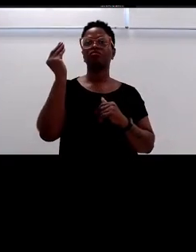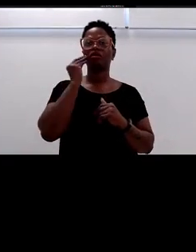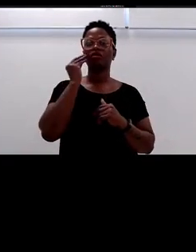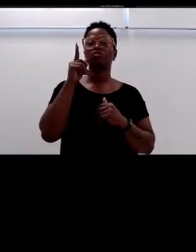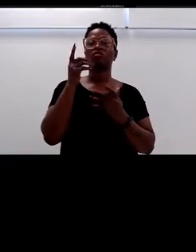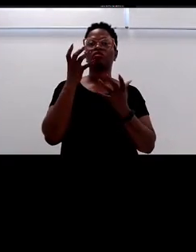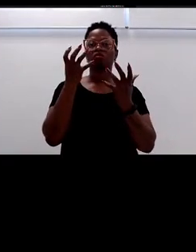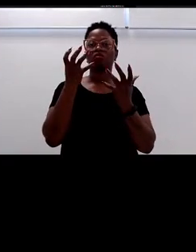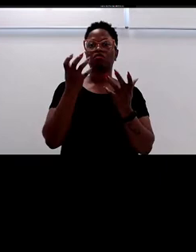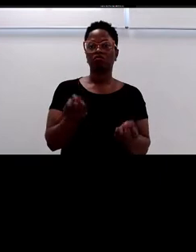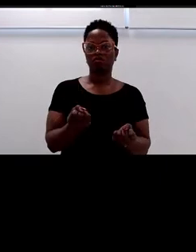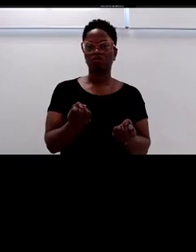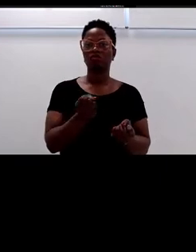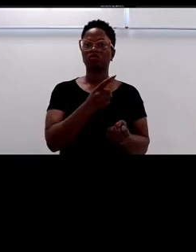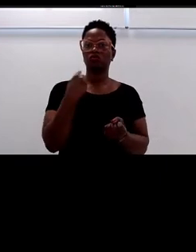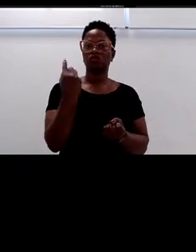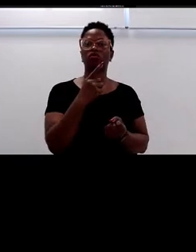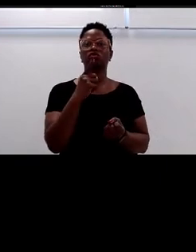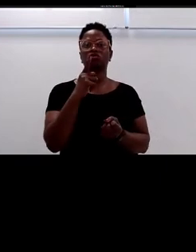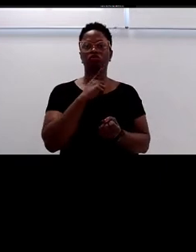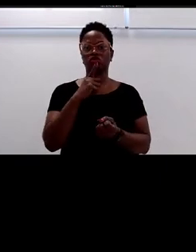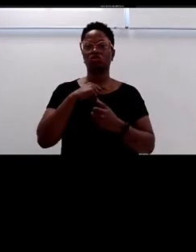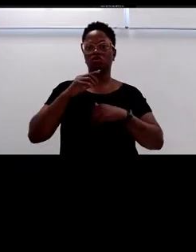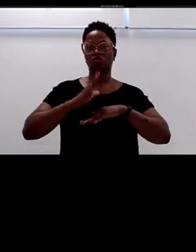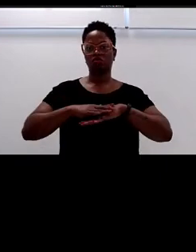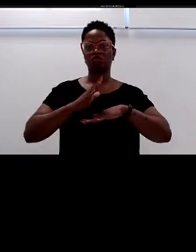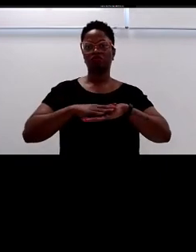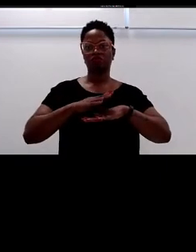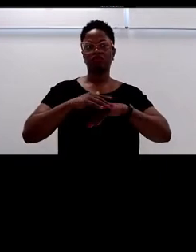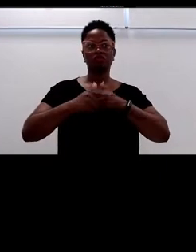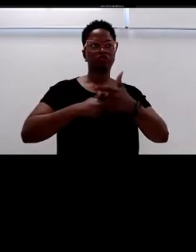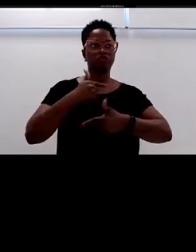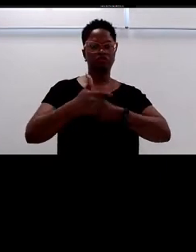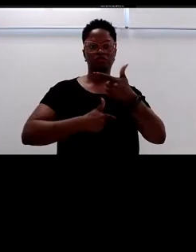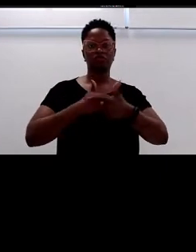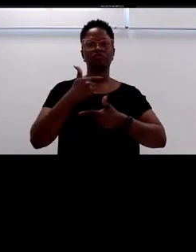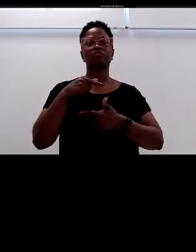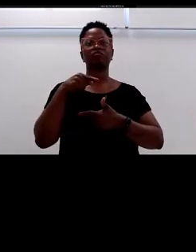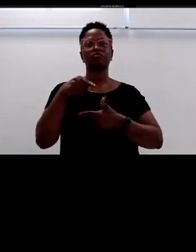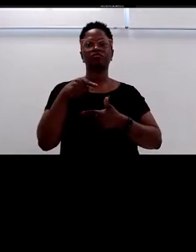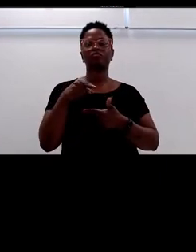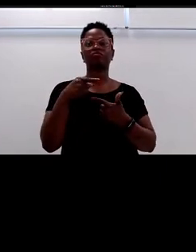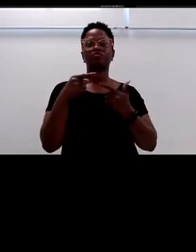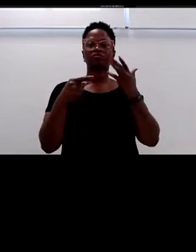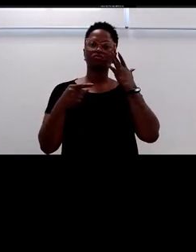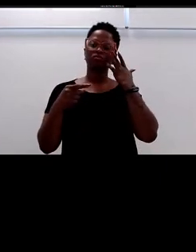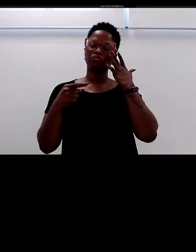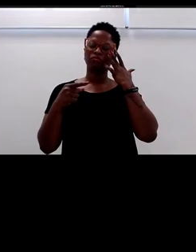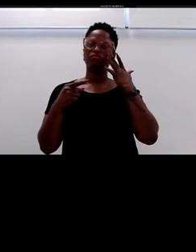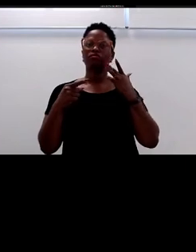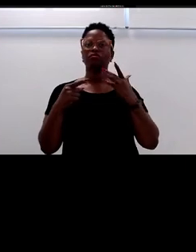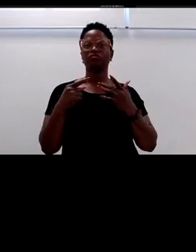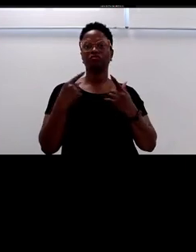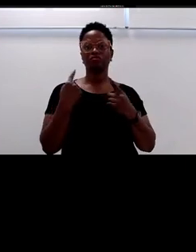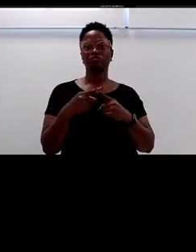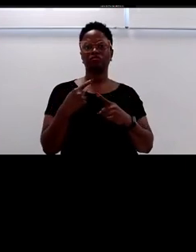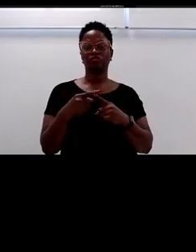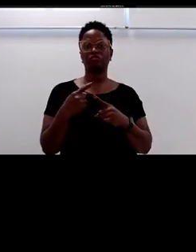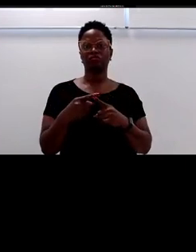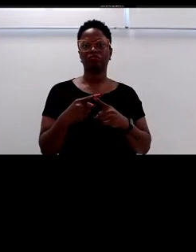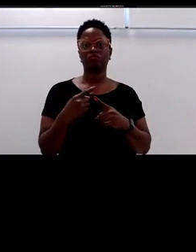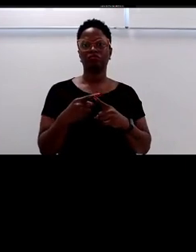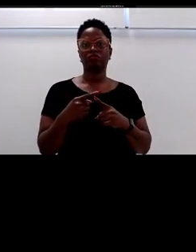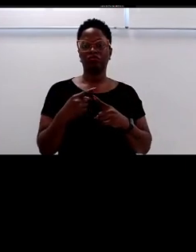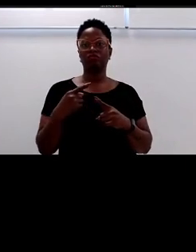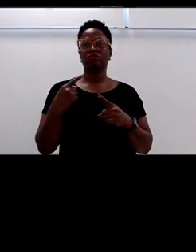curso, nós tínhamos que fazer um trabalho de memória, né? De criação ali na hora. E por